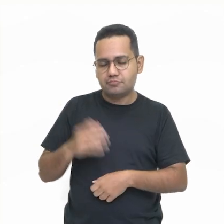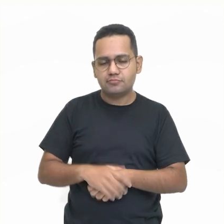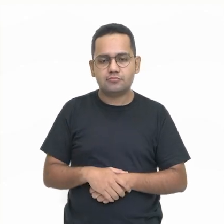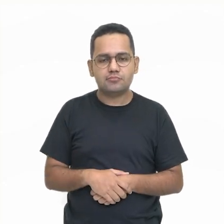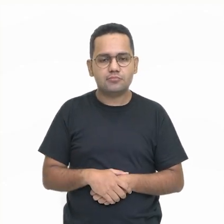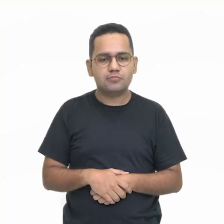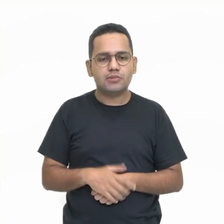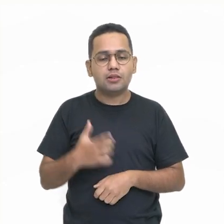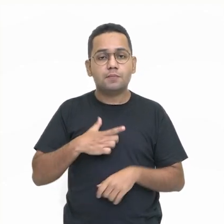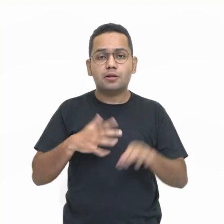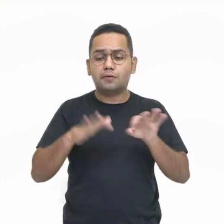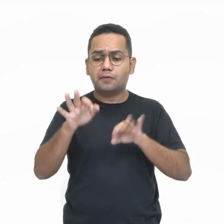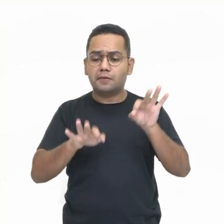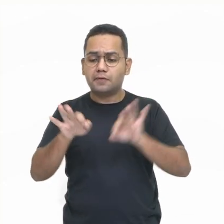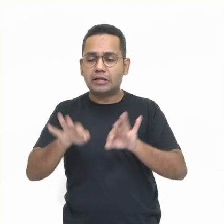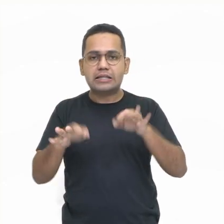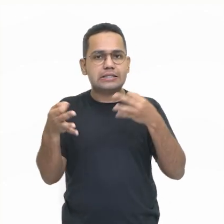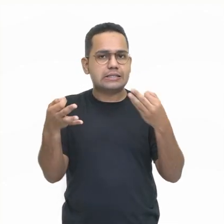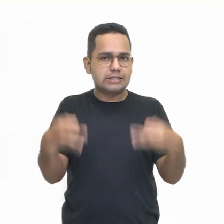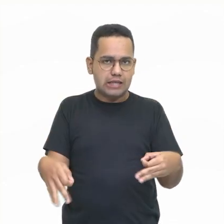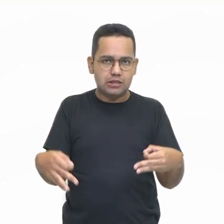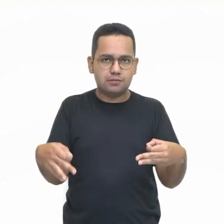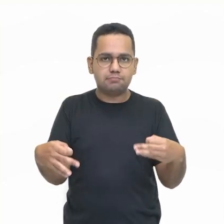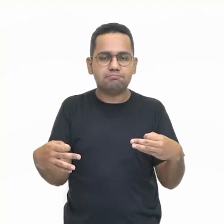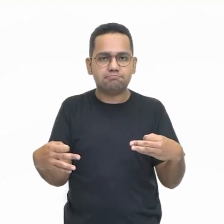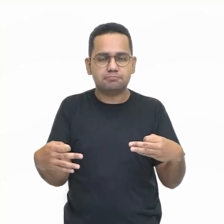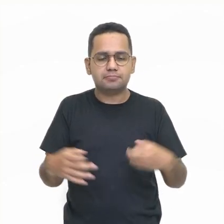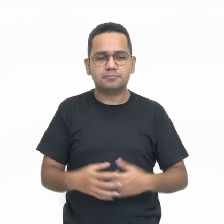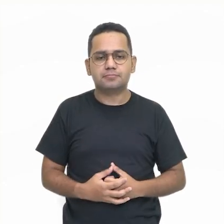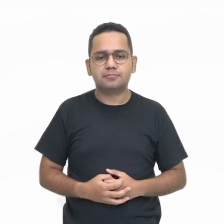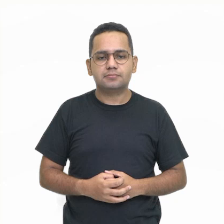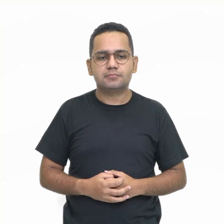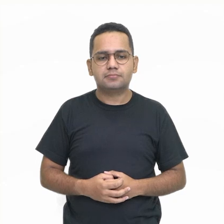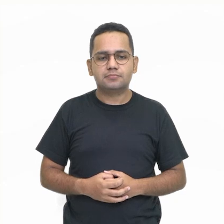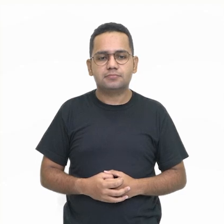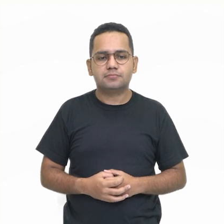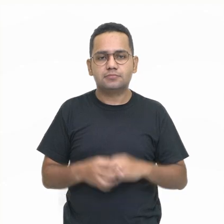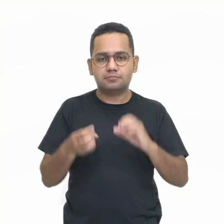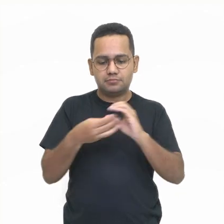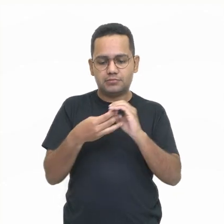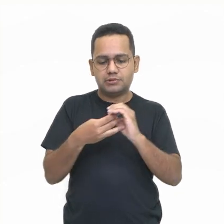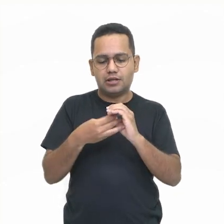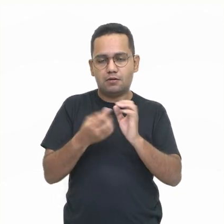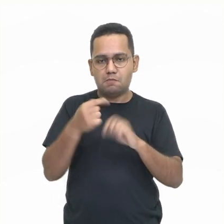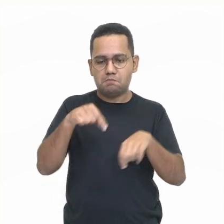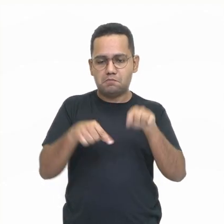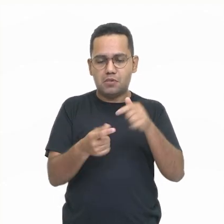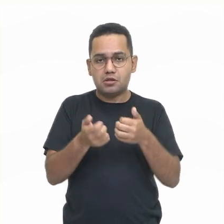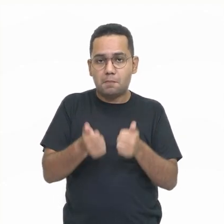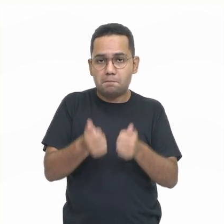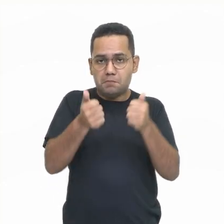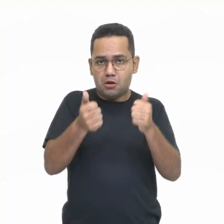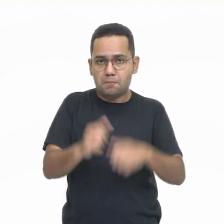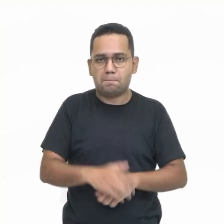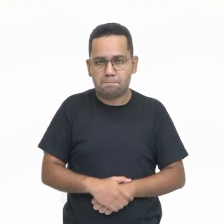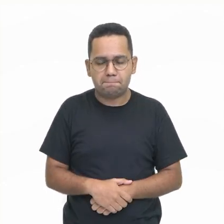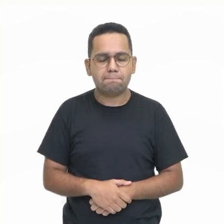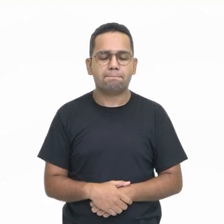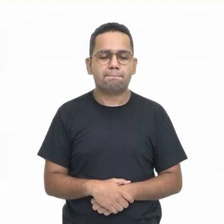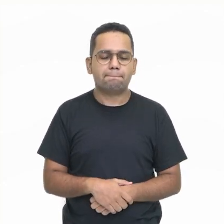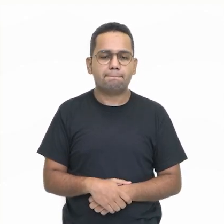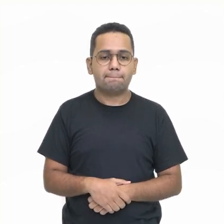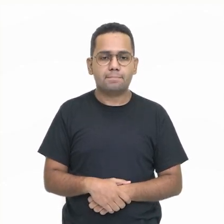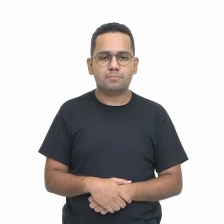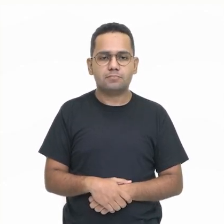para manter todo o processo metabólico da célula, certo? Então, até aqui